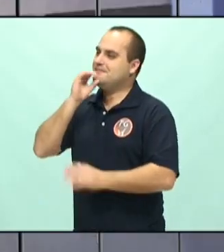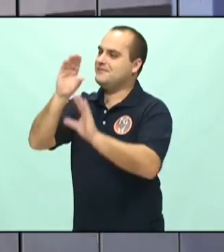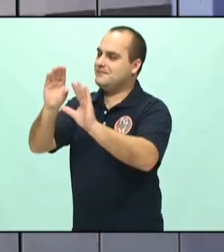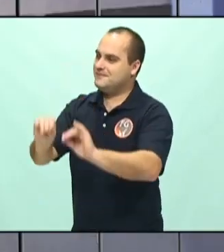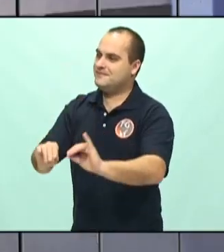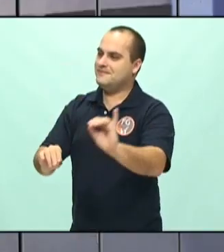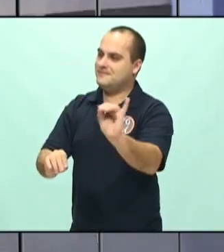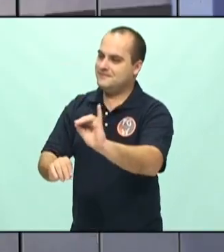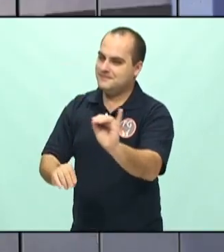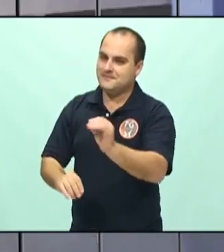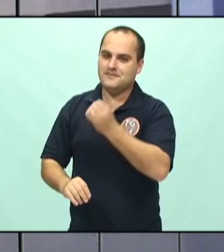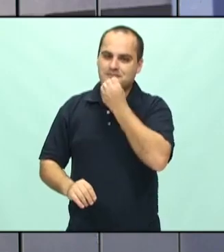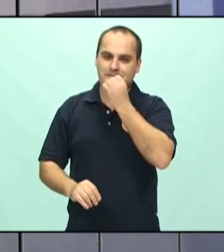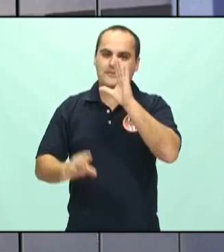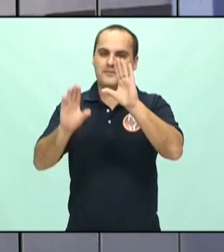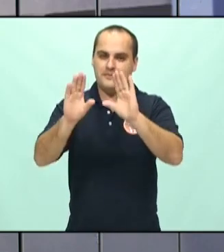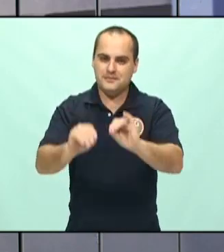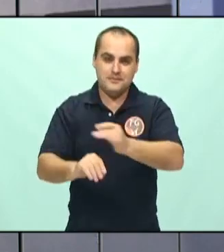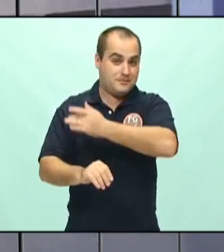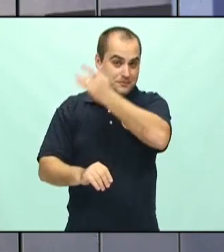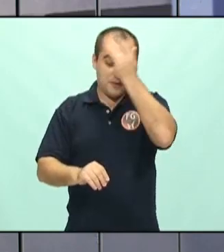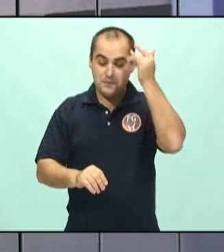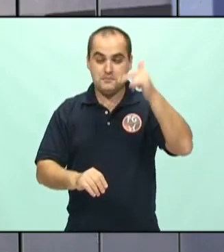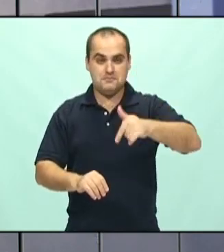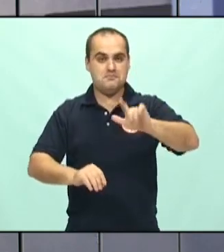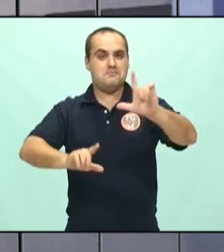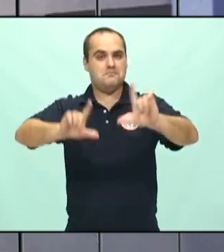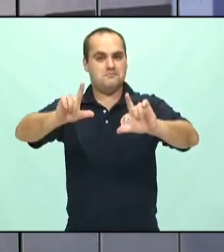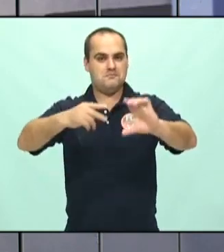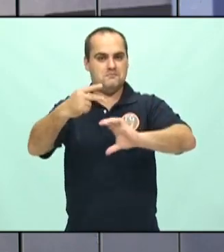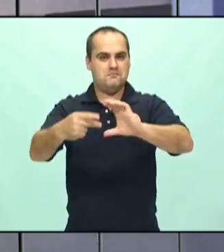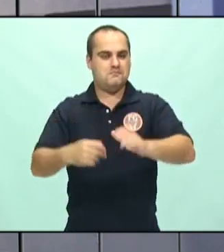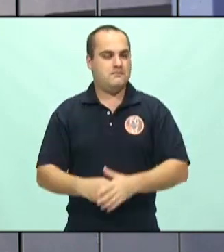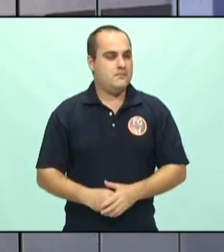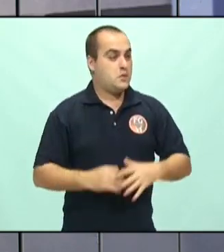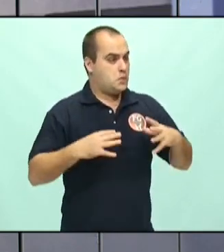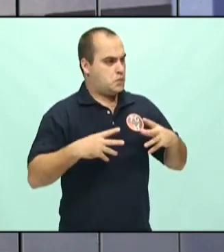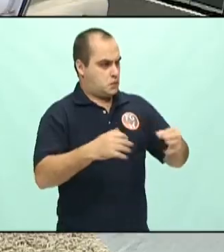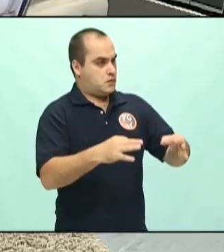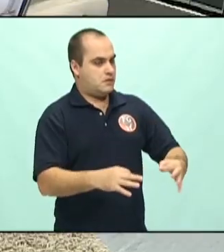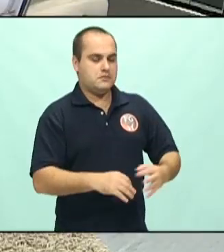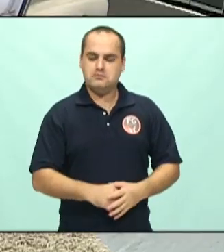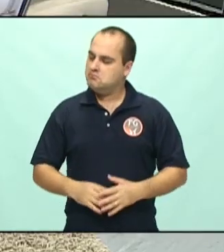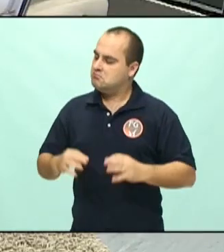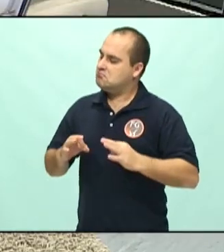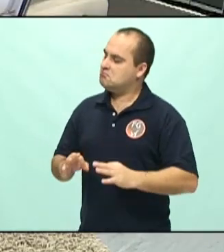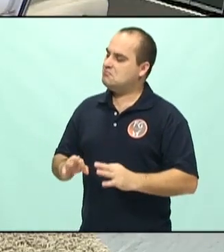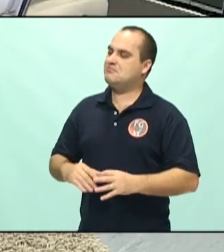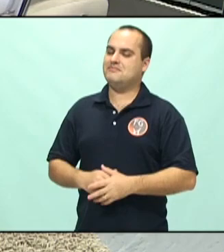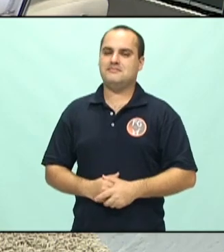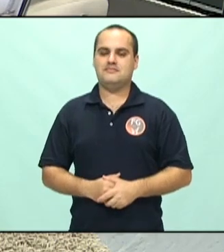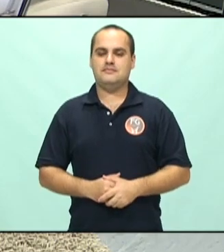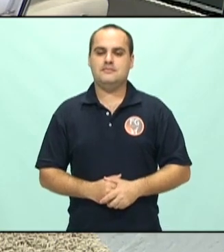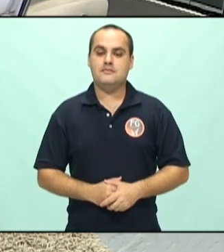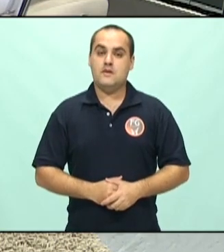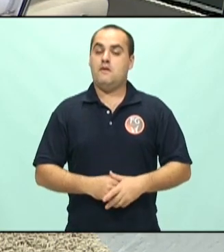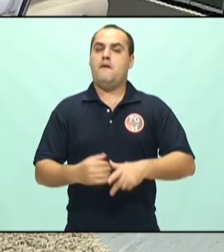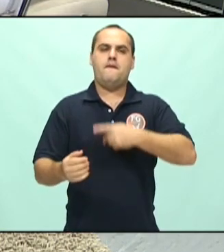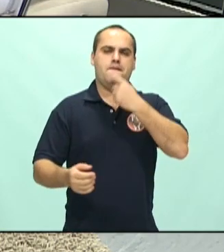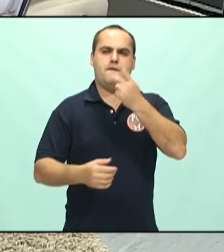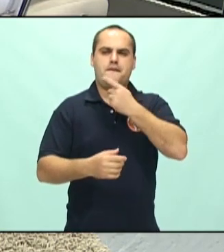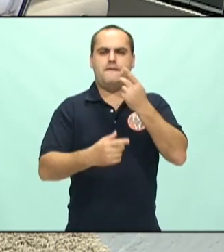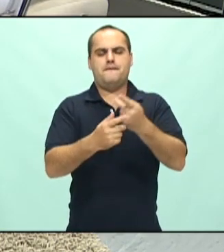boa noite os 20 da tv câmara é tudo certo mesmo certo tudo certo que nós vamos falar uma série de